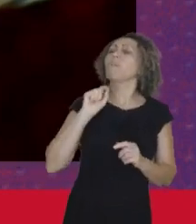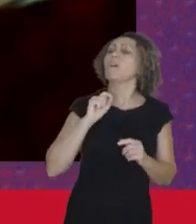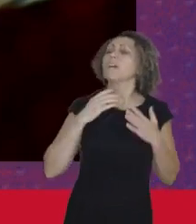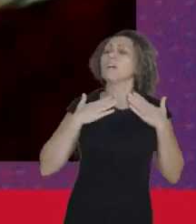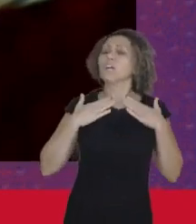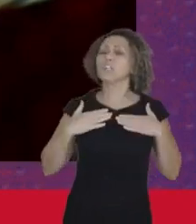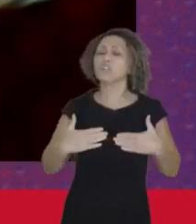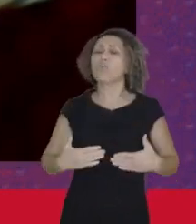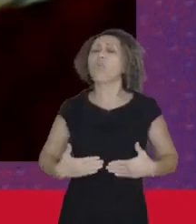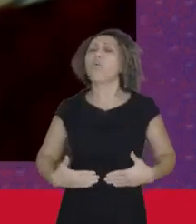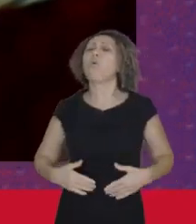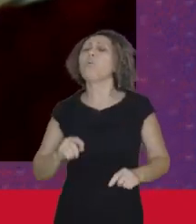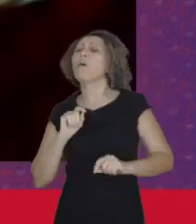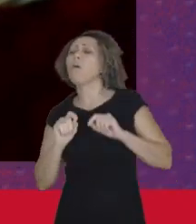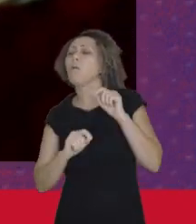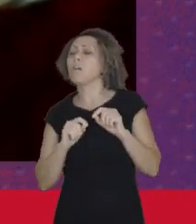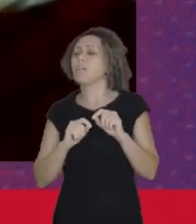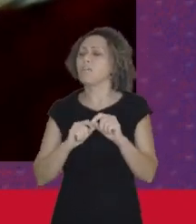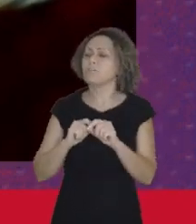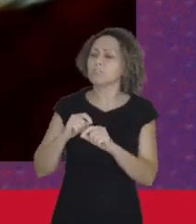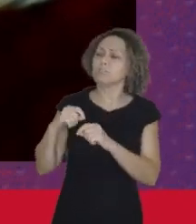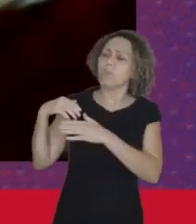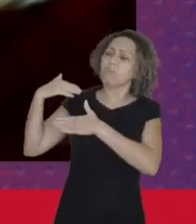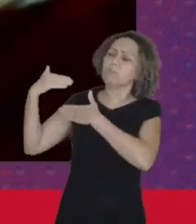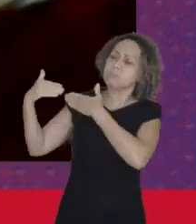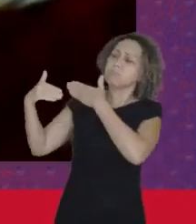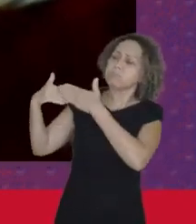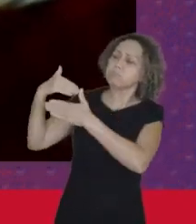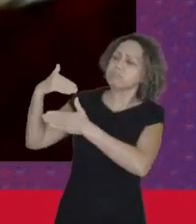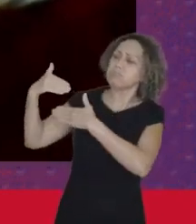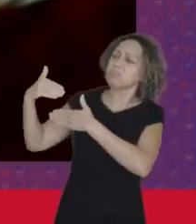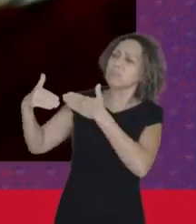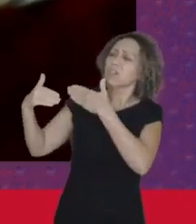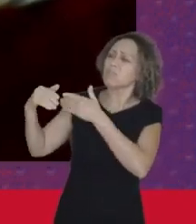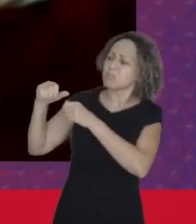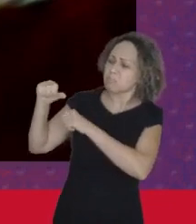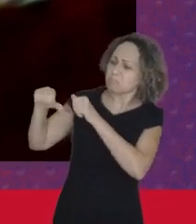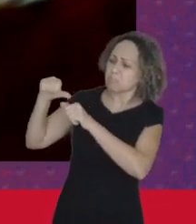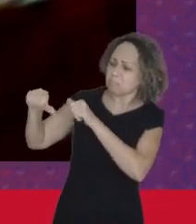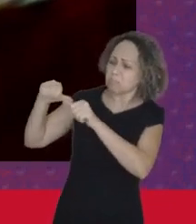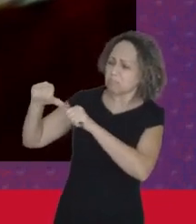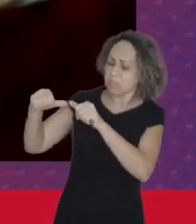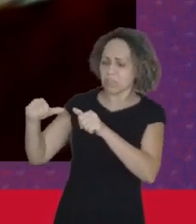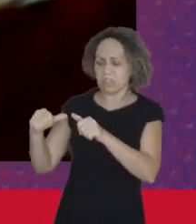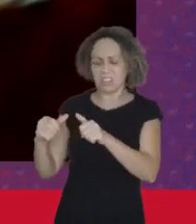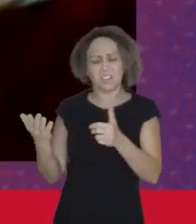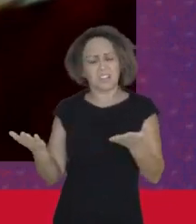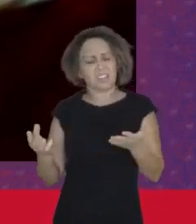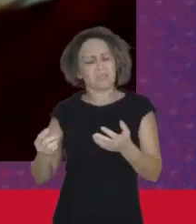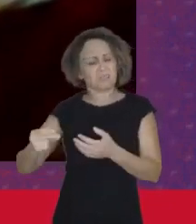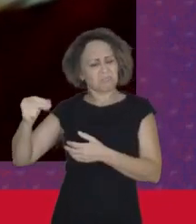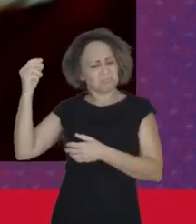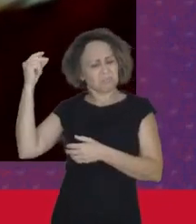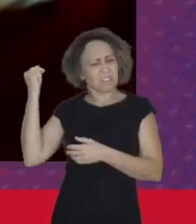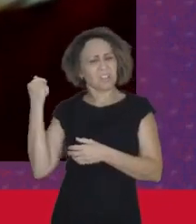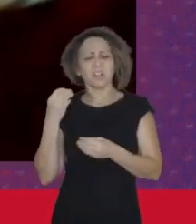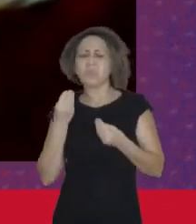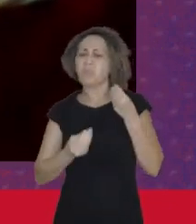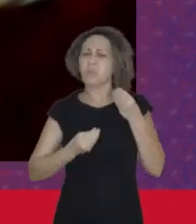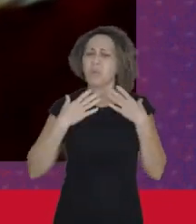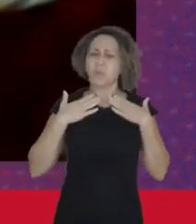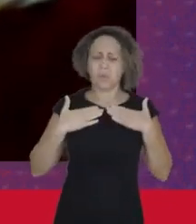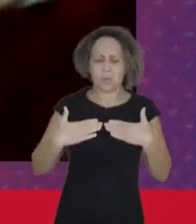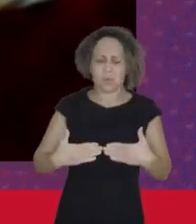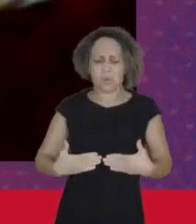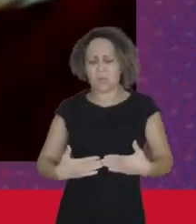se alterando ao longo da história. Num primeiro momento, o corpo foi visto como um corpo